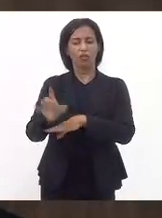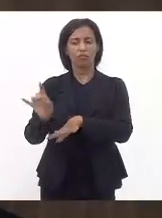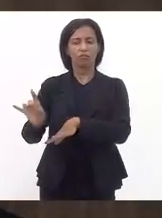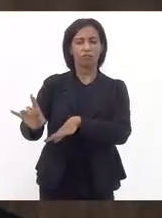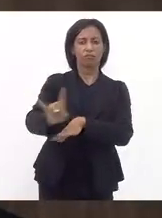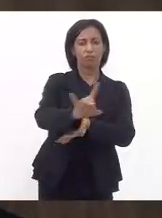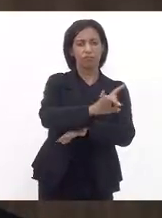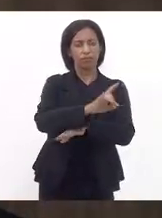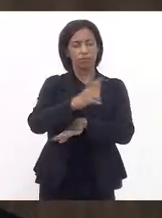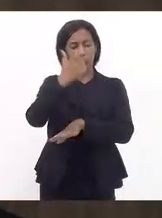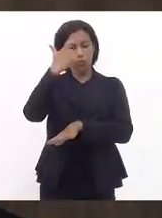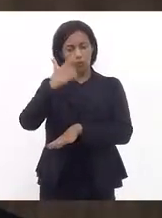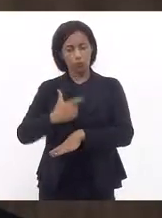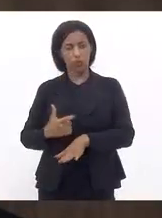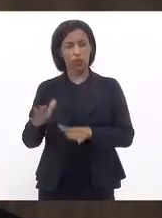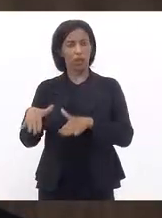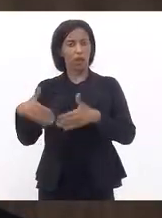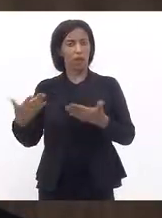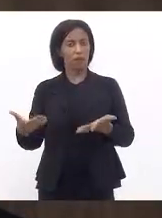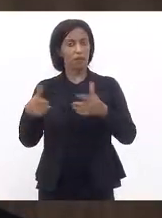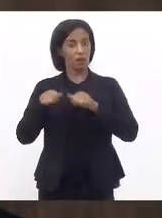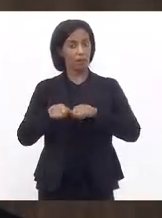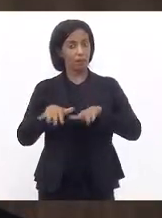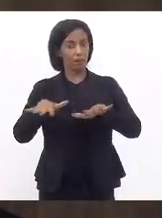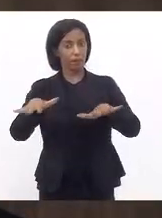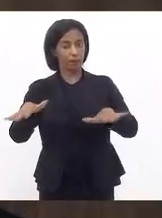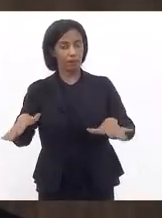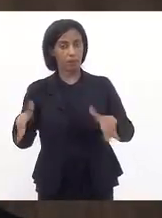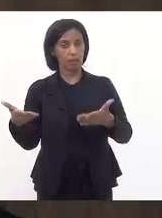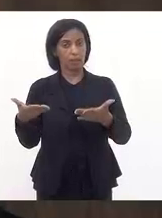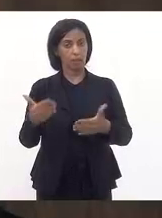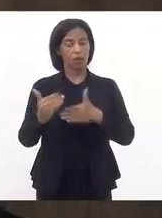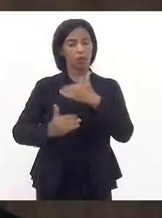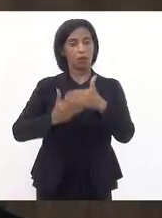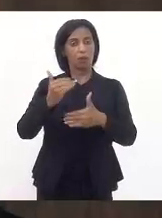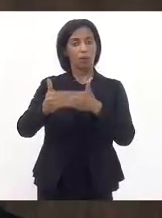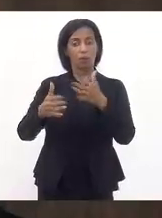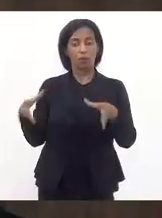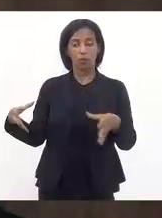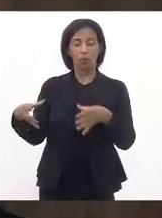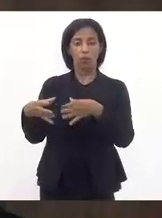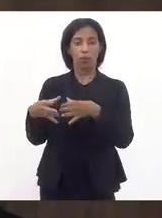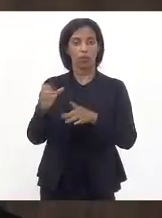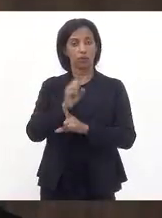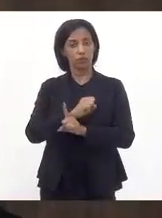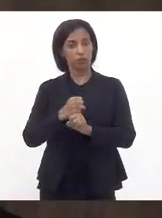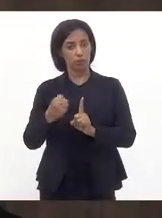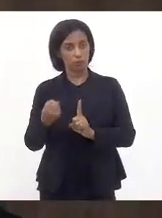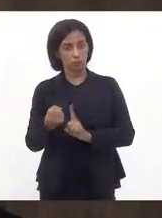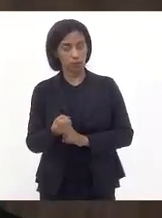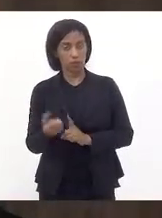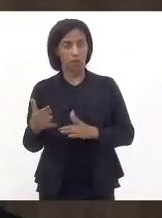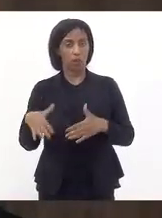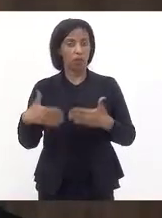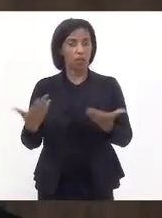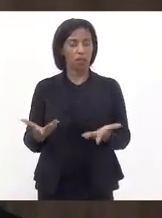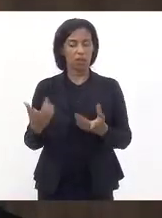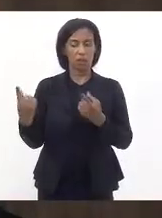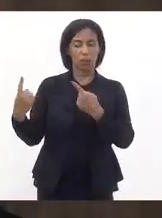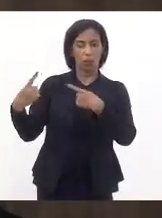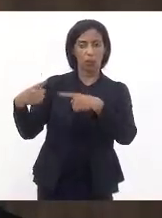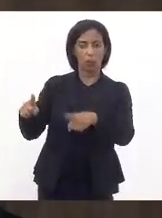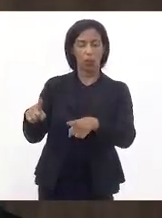dos e afinal a pandemia ela é um processo coletivo e social e que tanto o seu